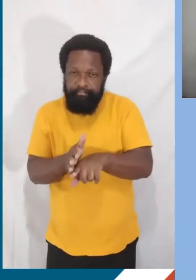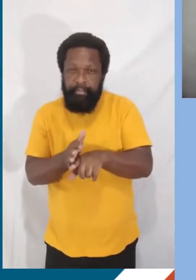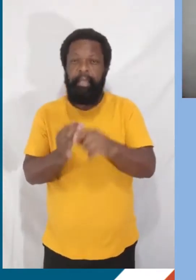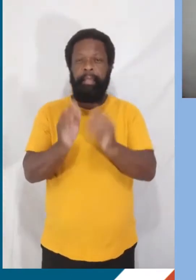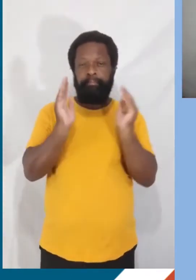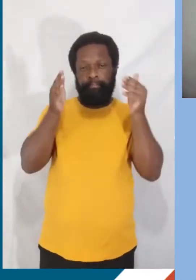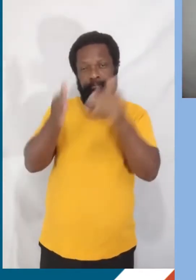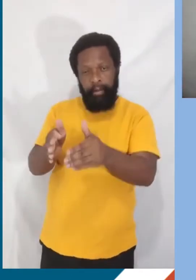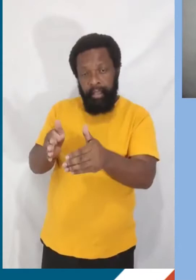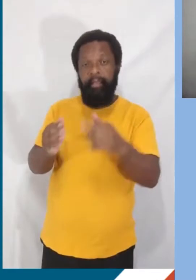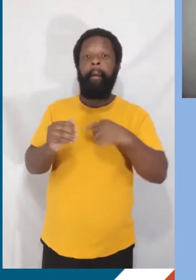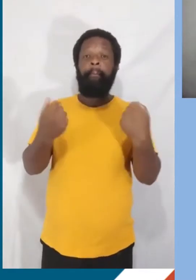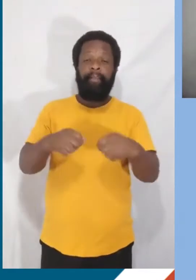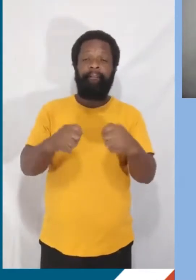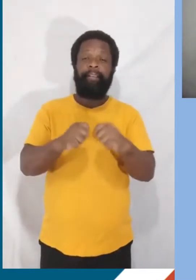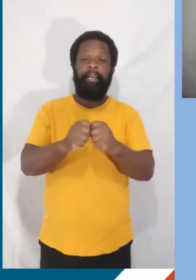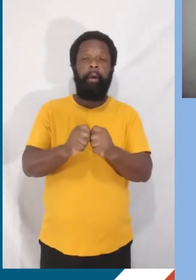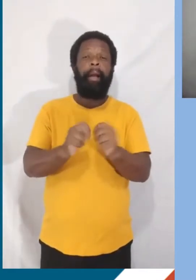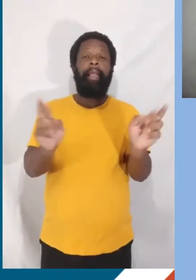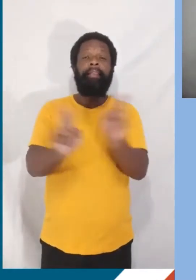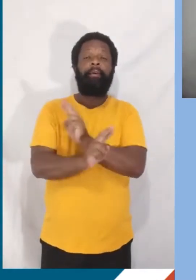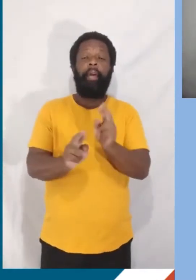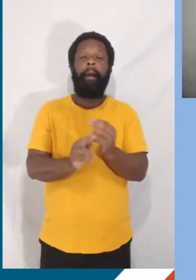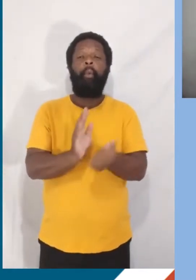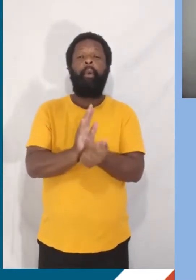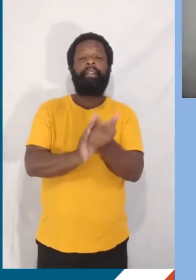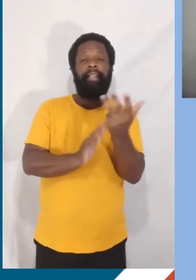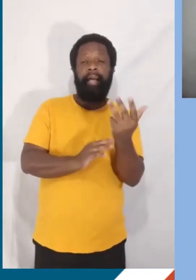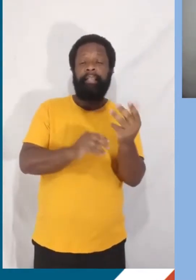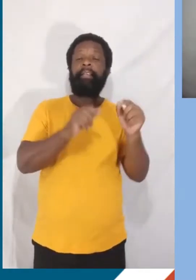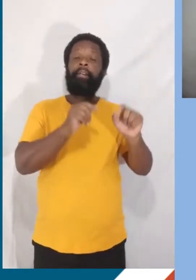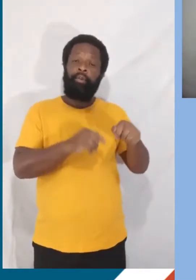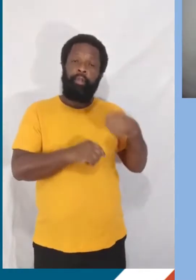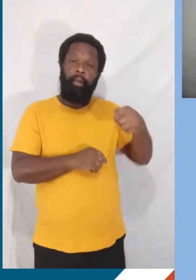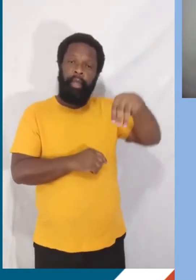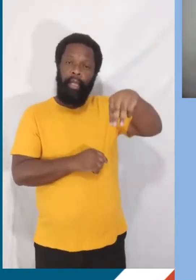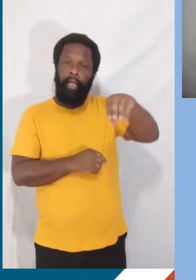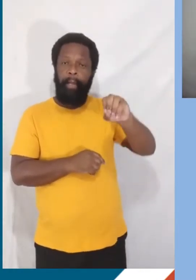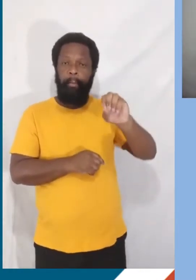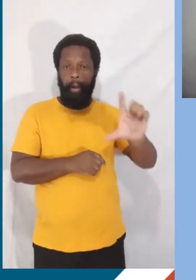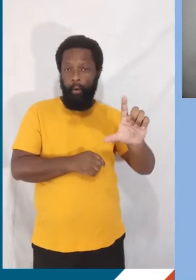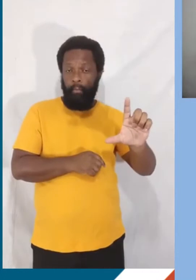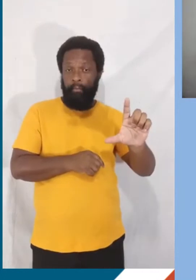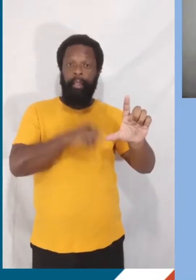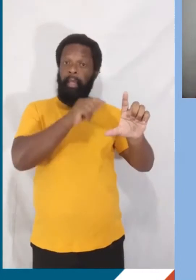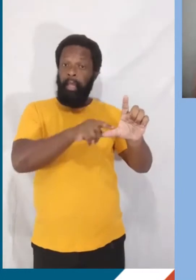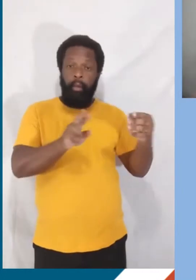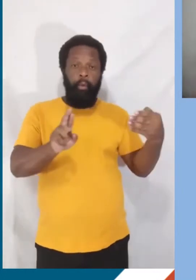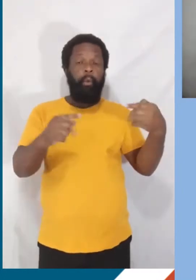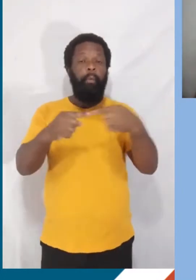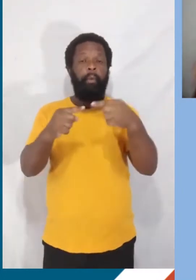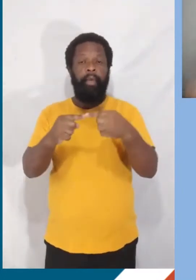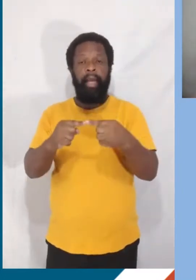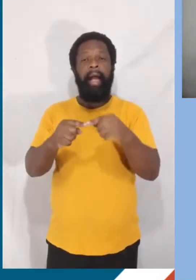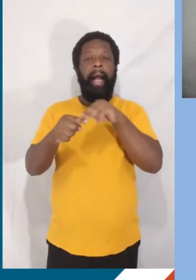de uma maneira um pouco mais específica, a gente associa uma porção dessa matéria. Então a gente associa-se a mol. E mol a gente pode